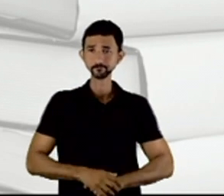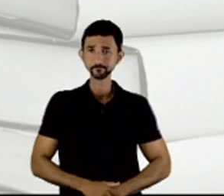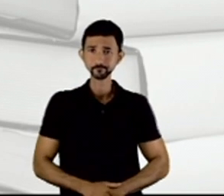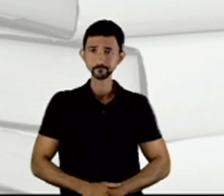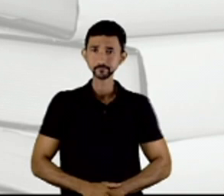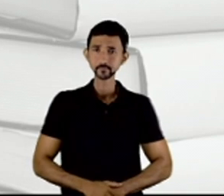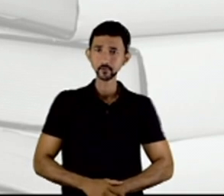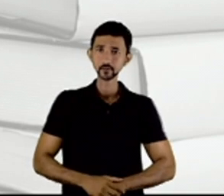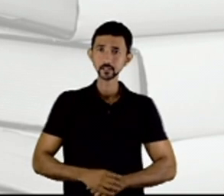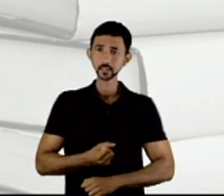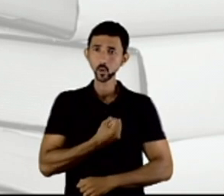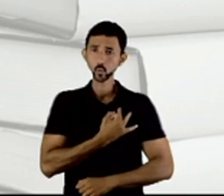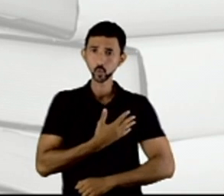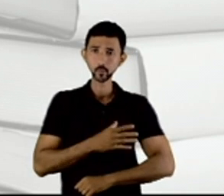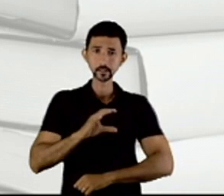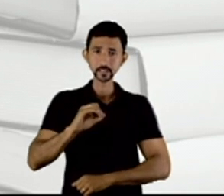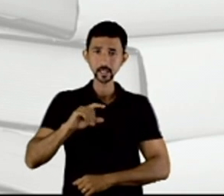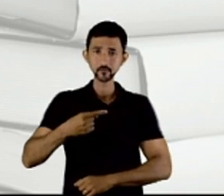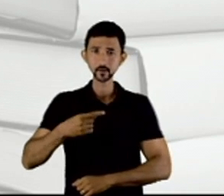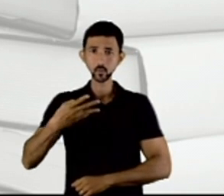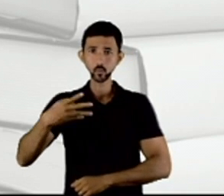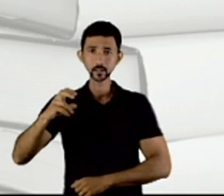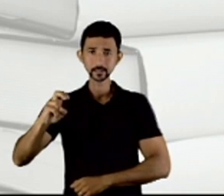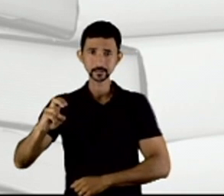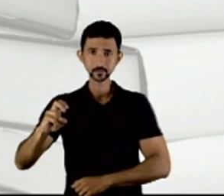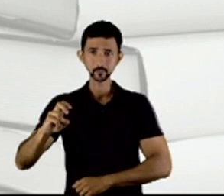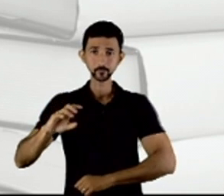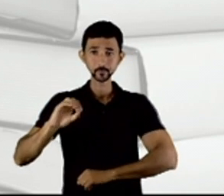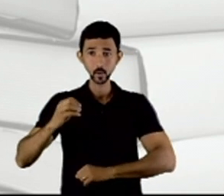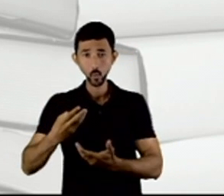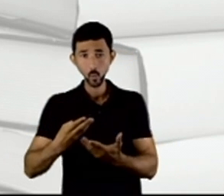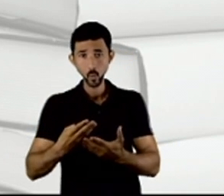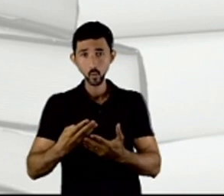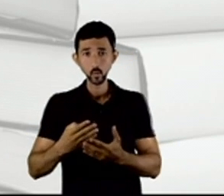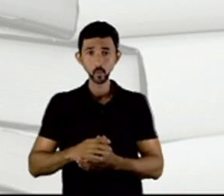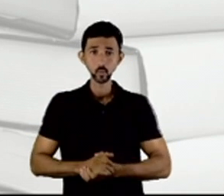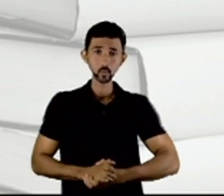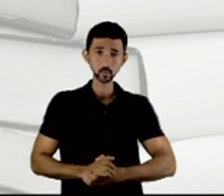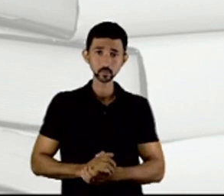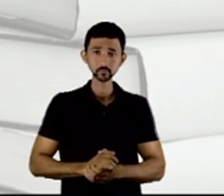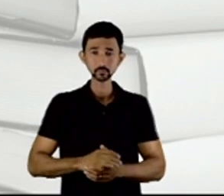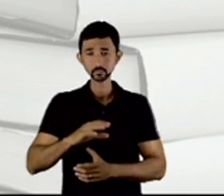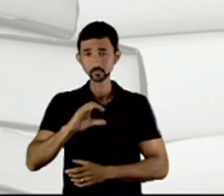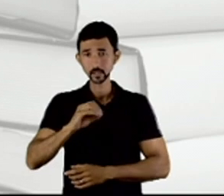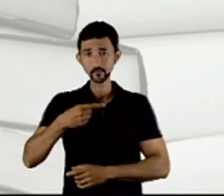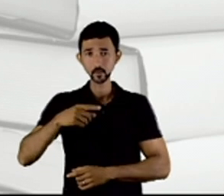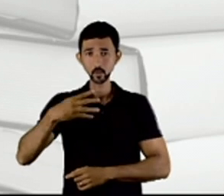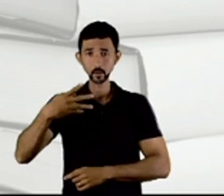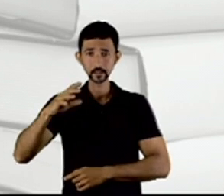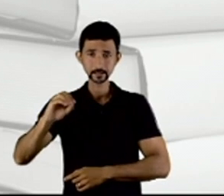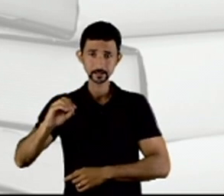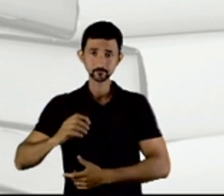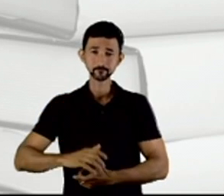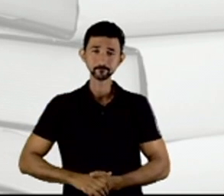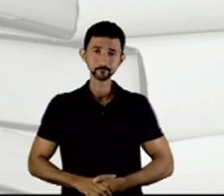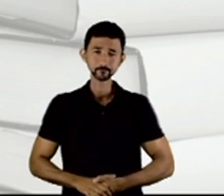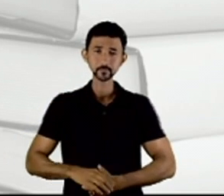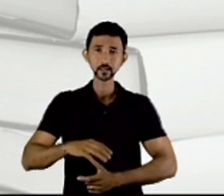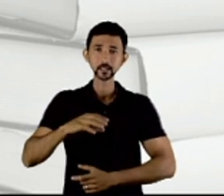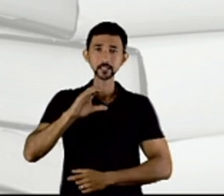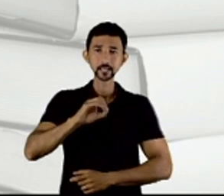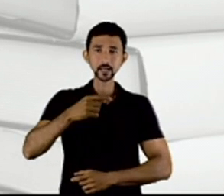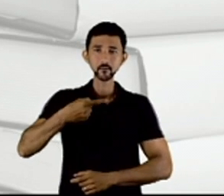tem o decimal exato, 0,45 ou 45 centésimos. Ou seja,